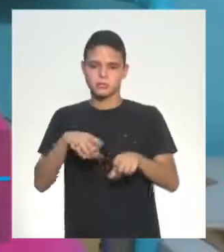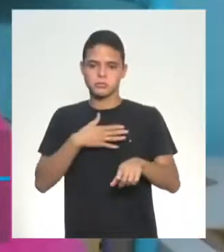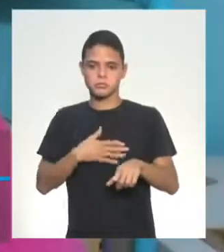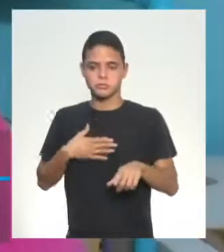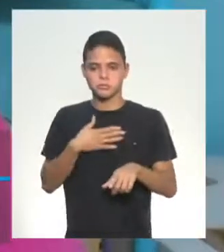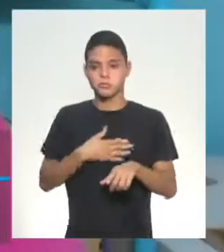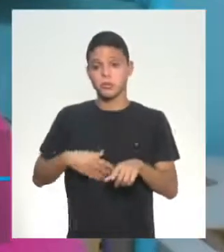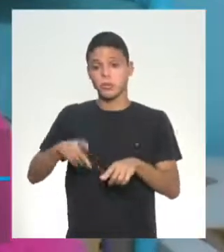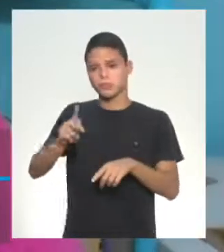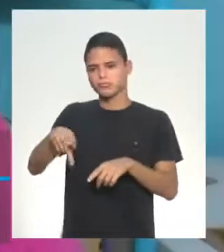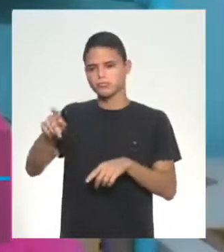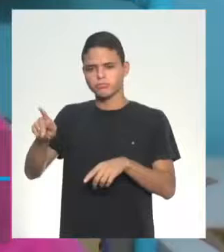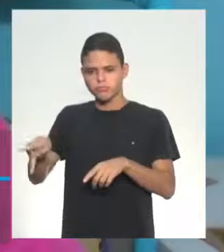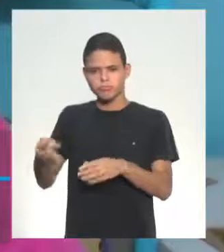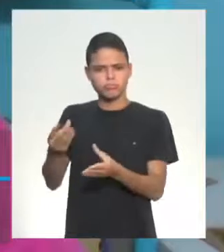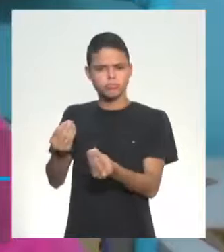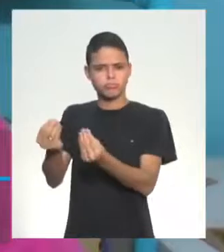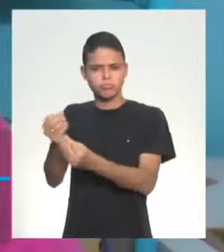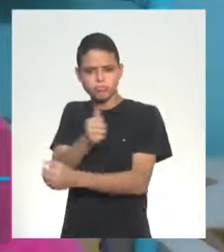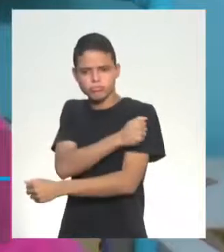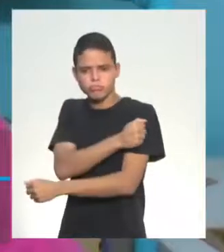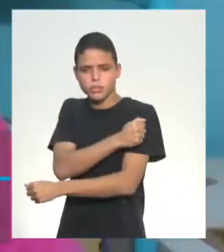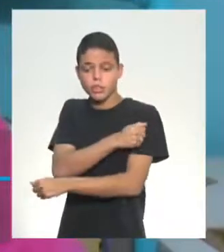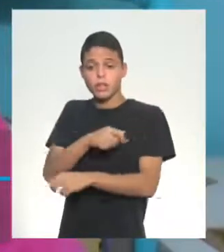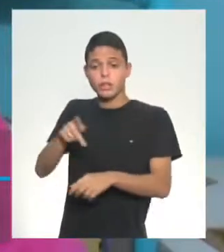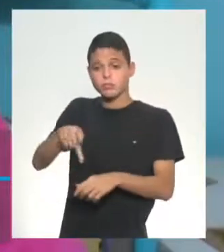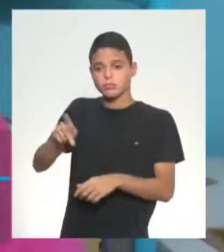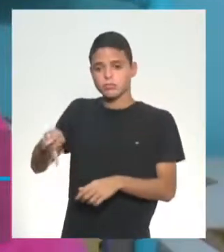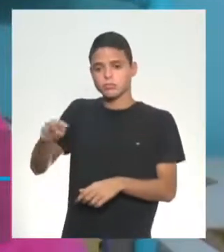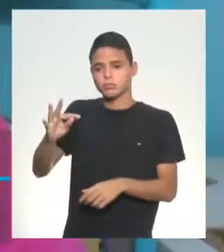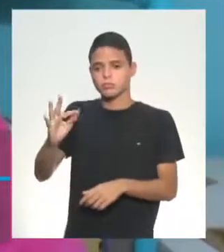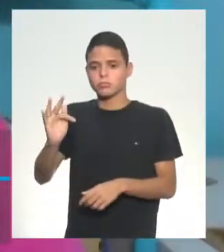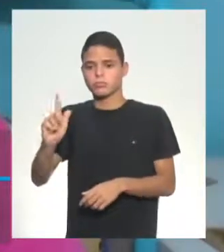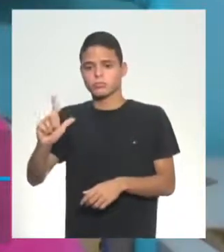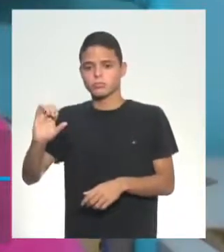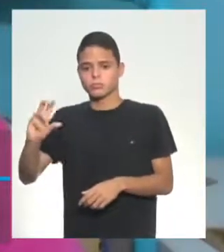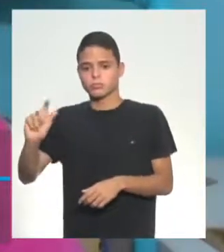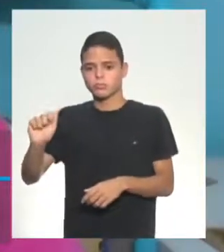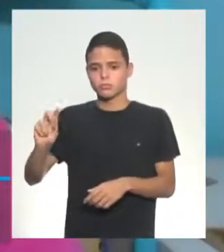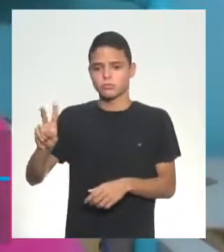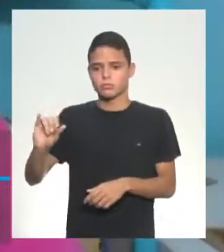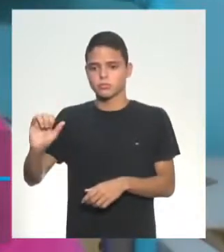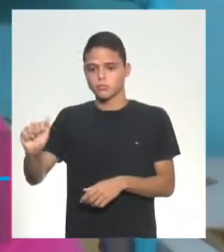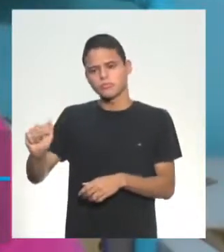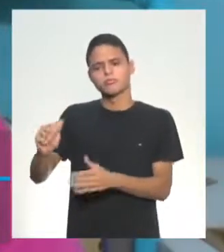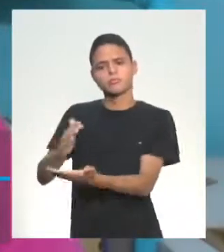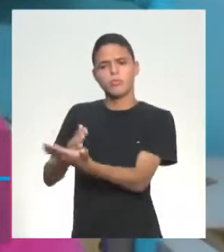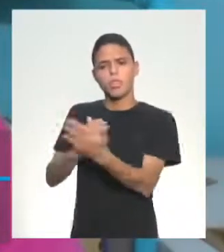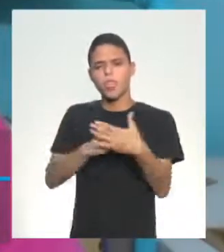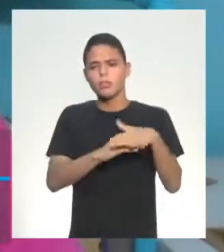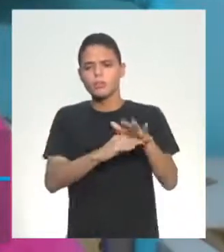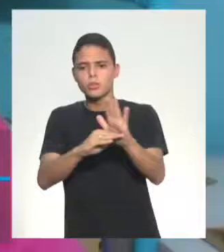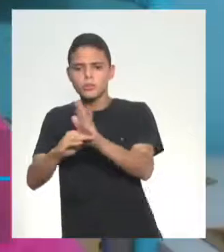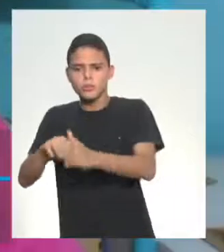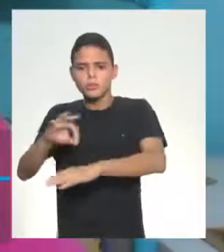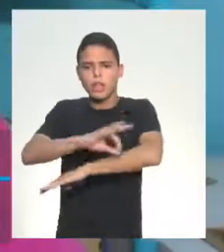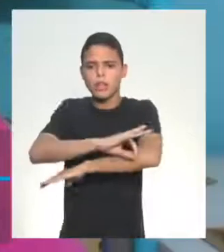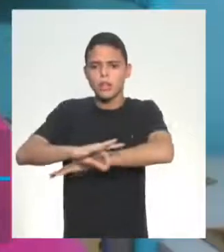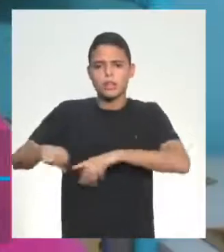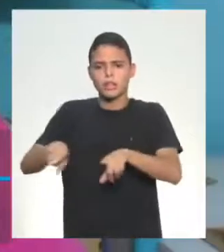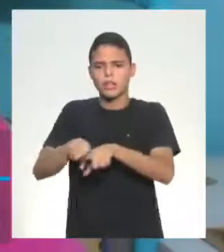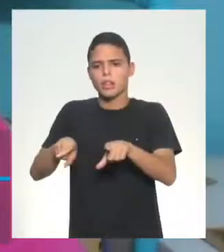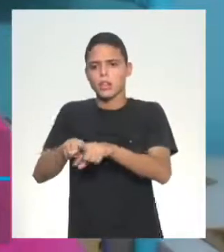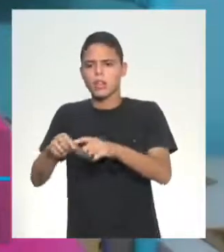alunos comentaram aqui no nosso chat. A professora Flávia disse que isso pode ajudar na construção de projetos, na interação com os alunos.